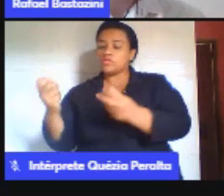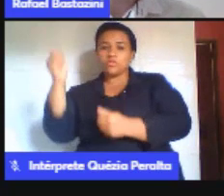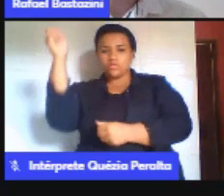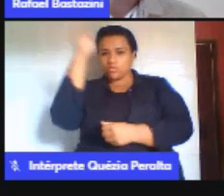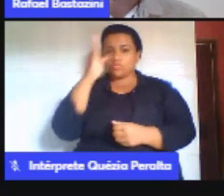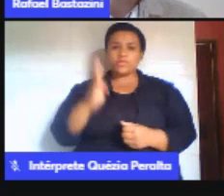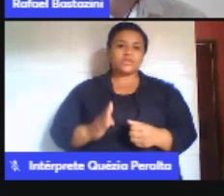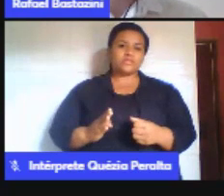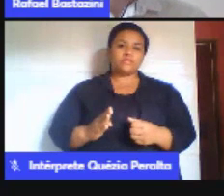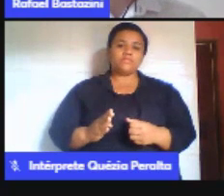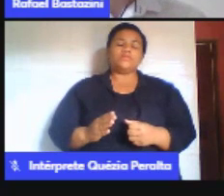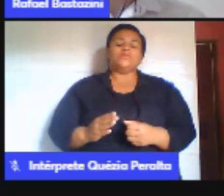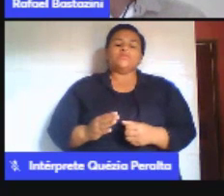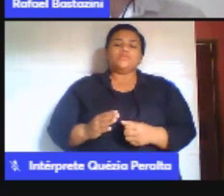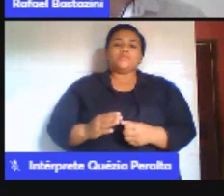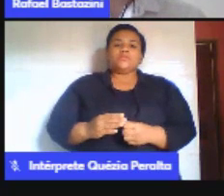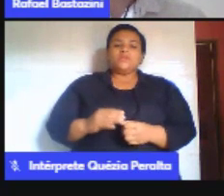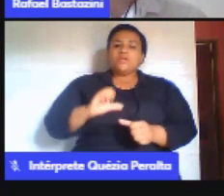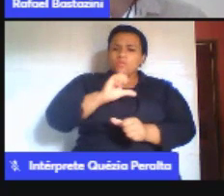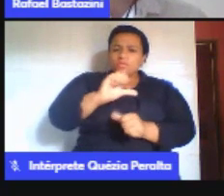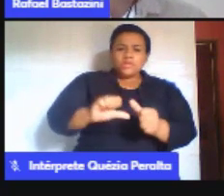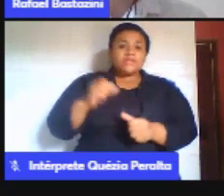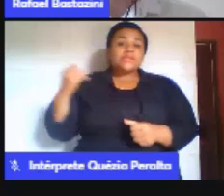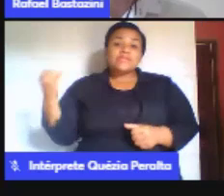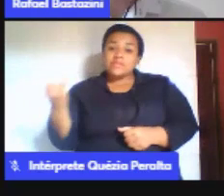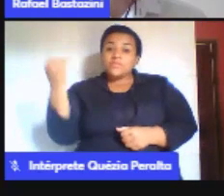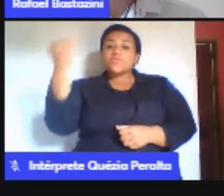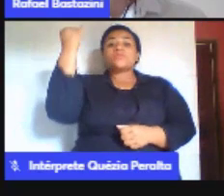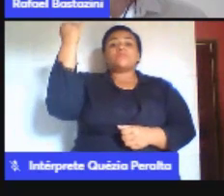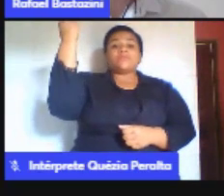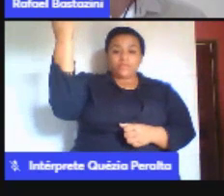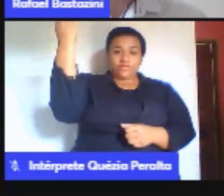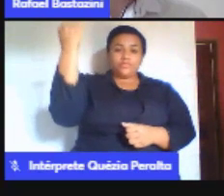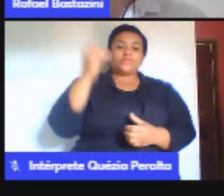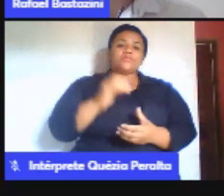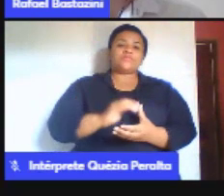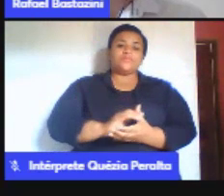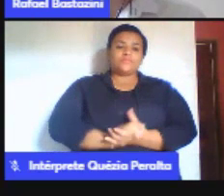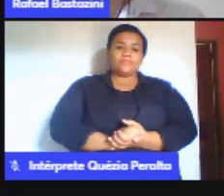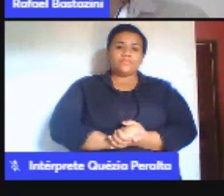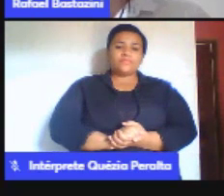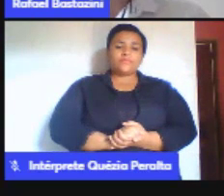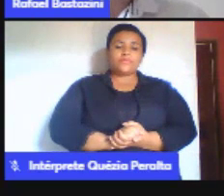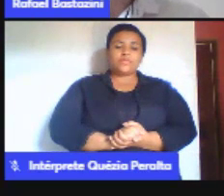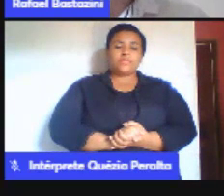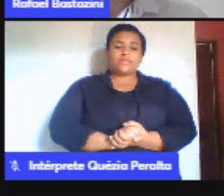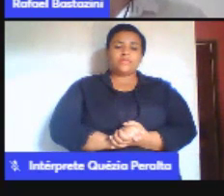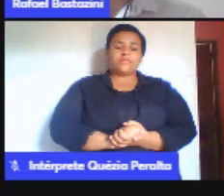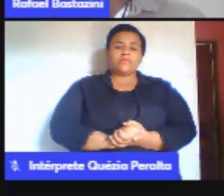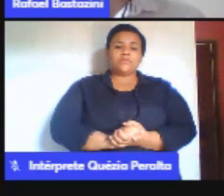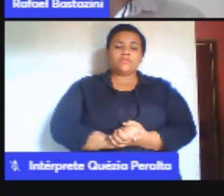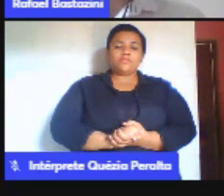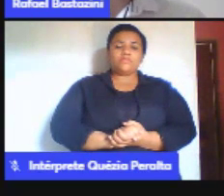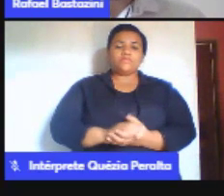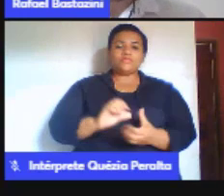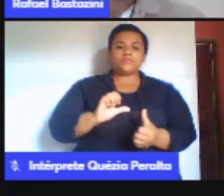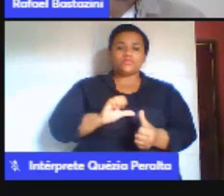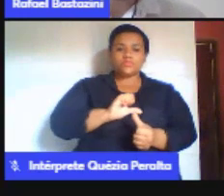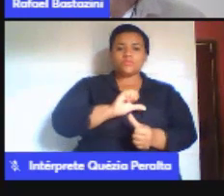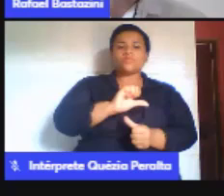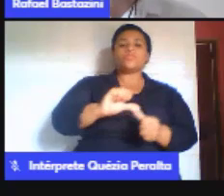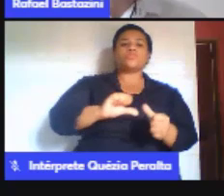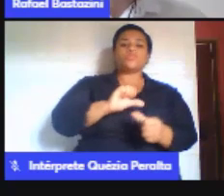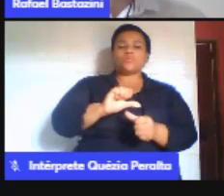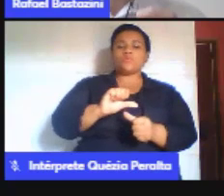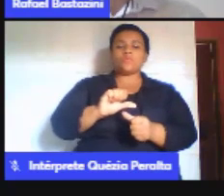muito relevantes, que influenciaram na mudança do perfil, da qualidade